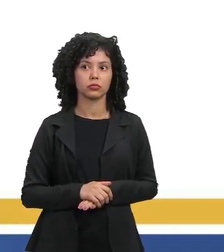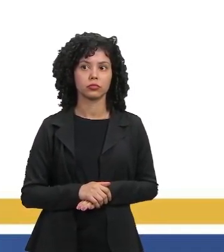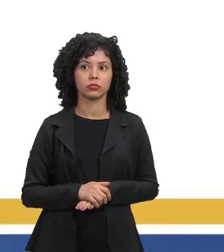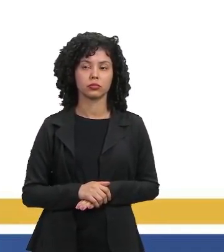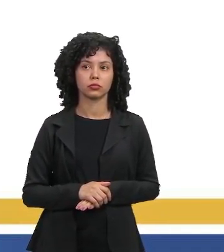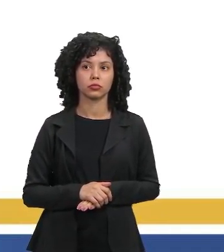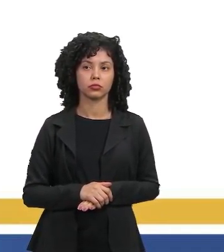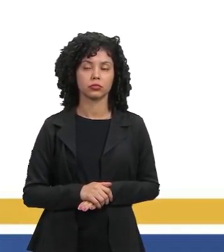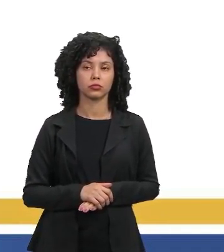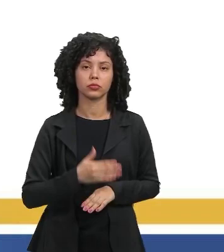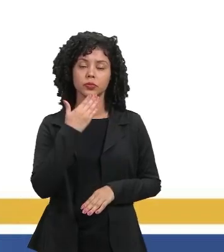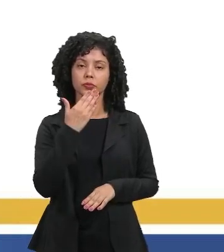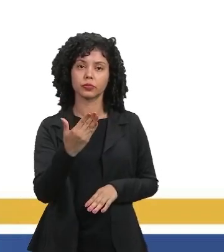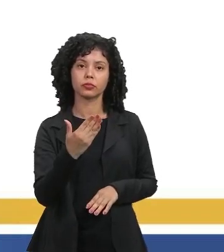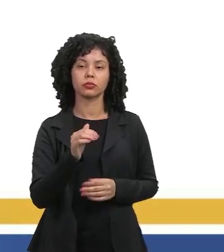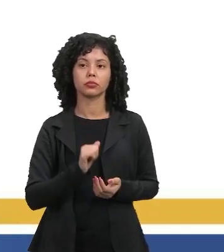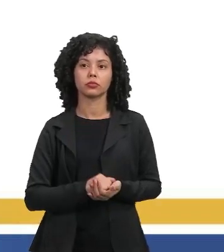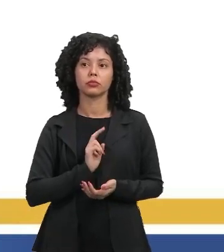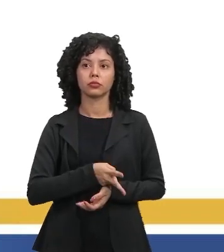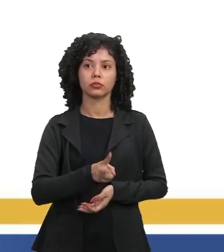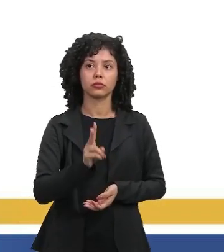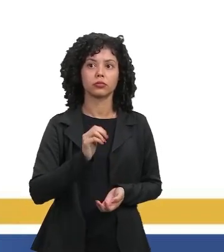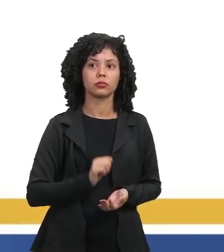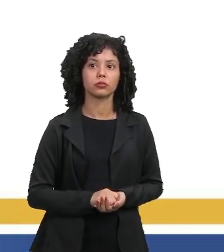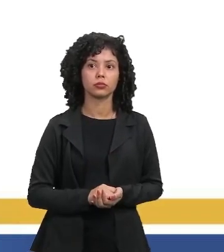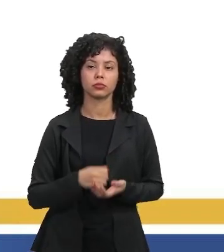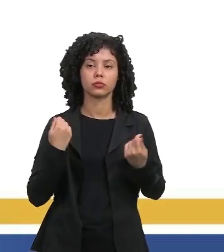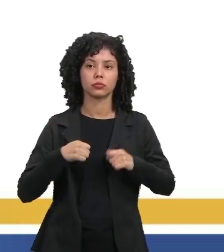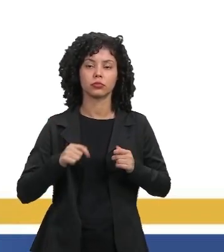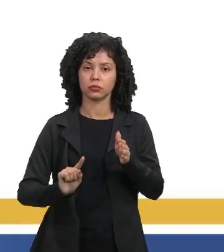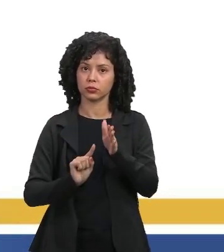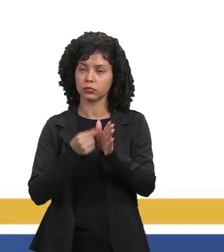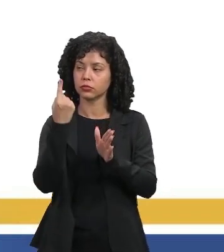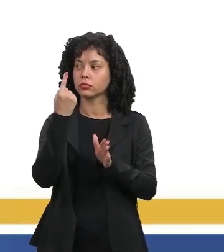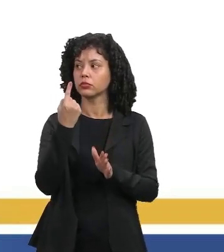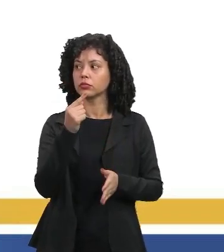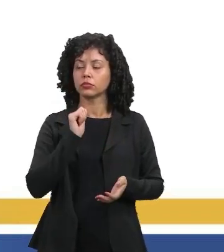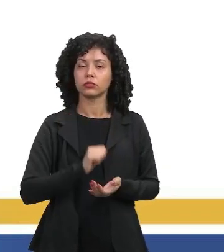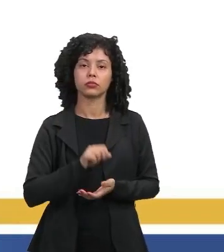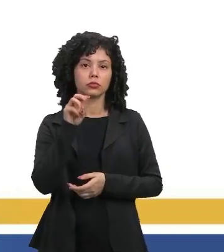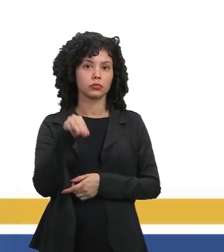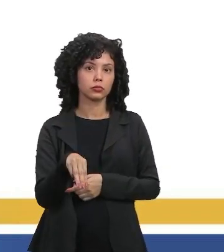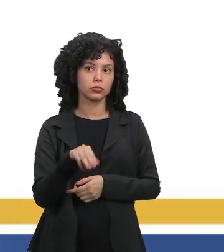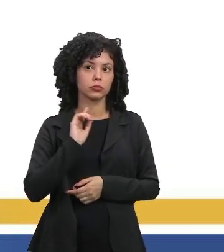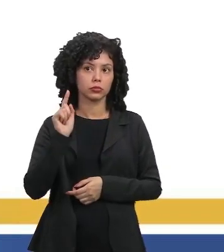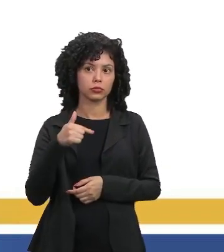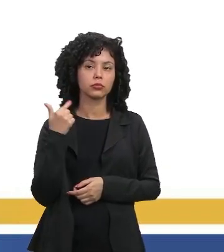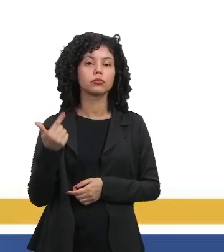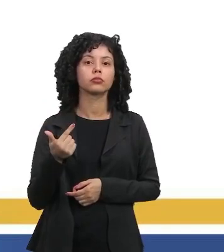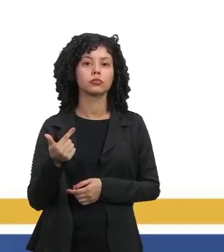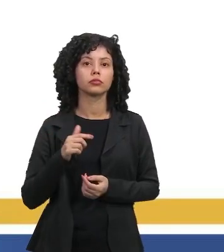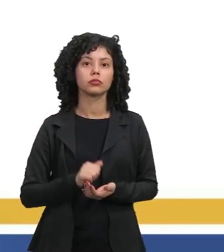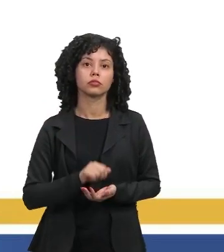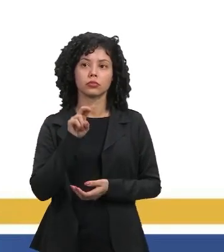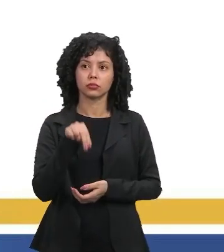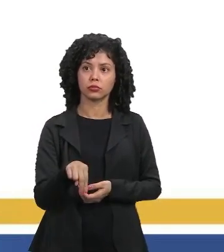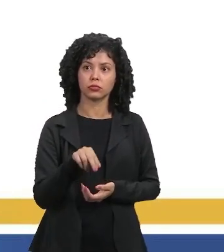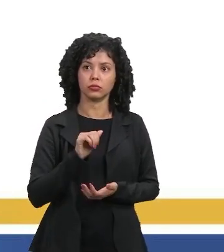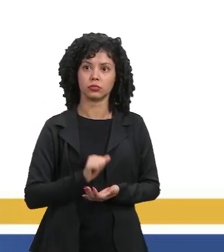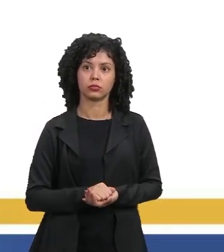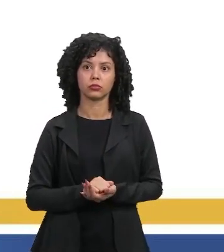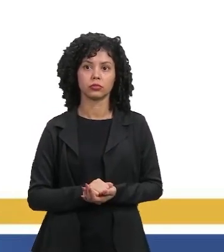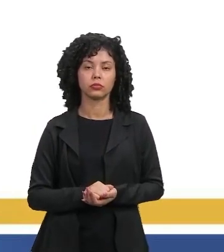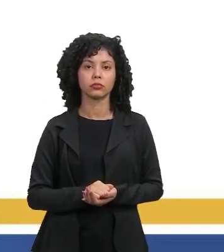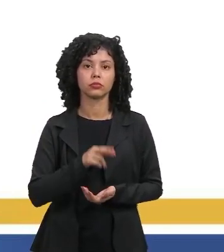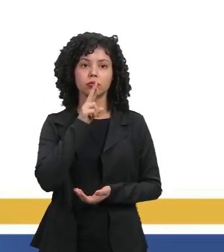item, aí ele pede respectivamente a massa. Então, primeiro tem que ser o do M e depois do N.